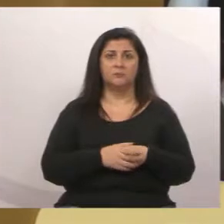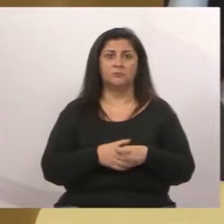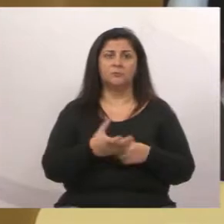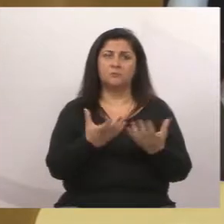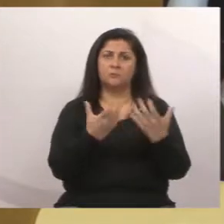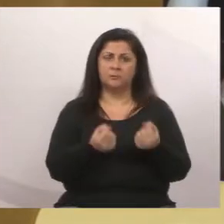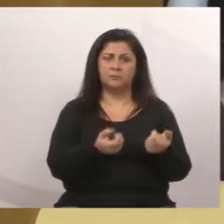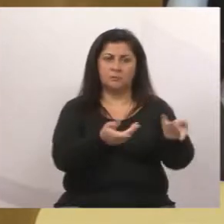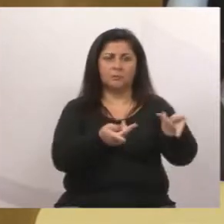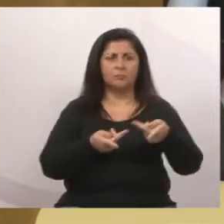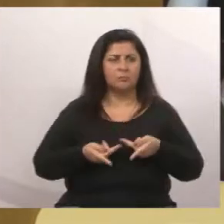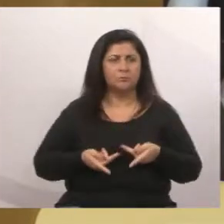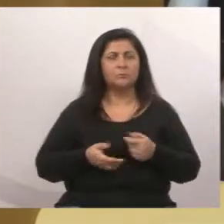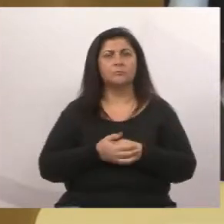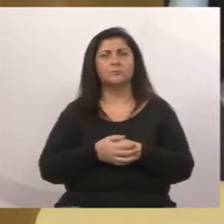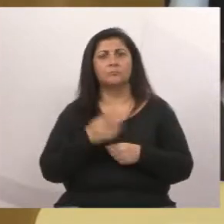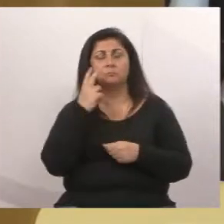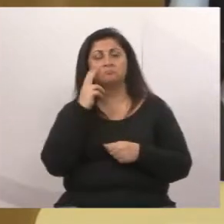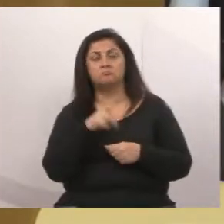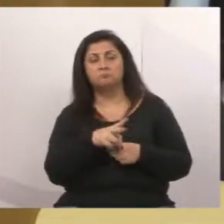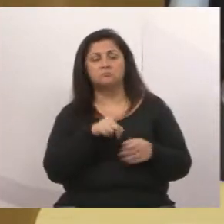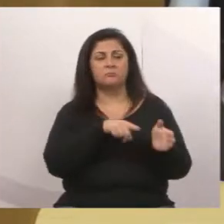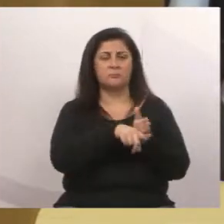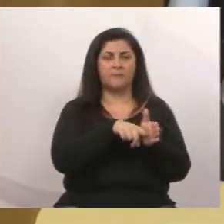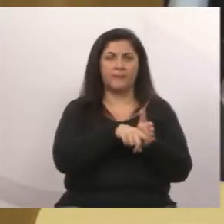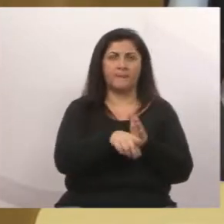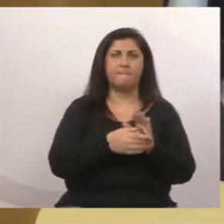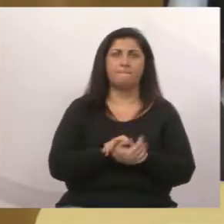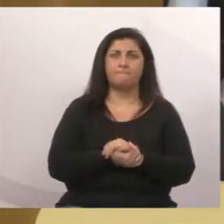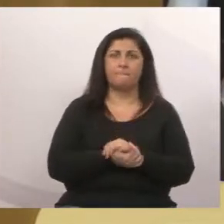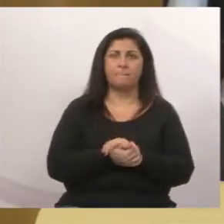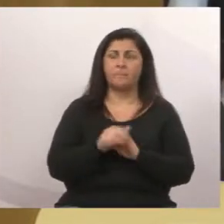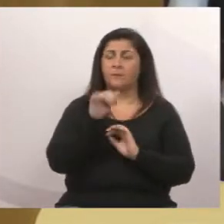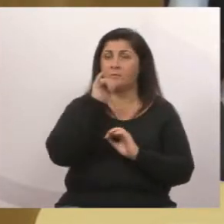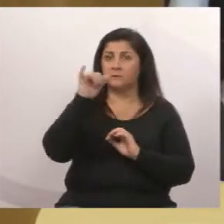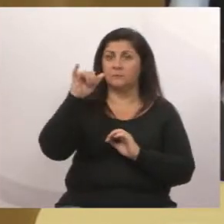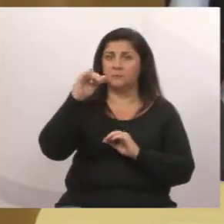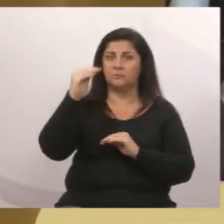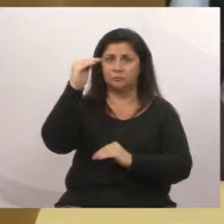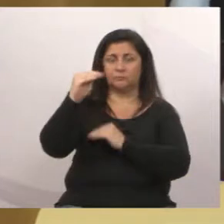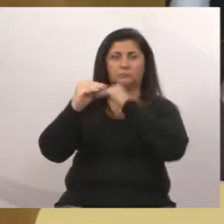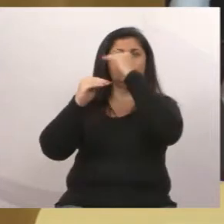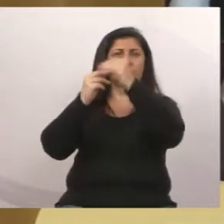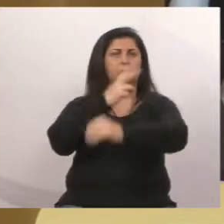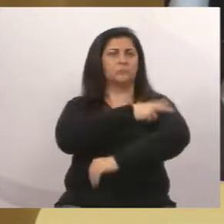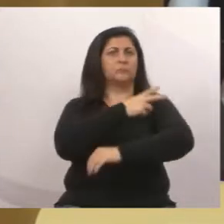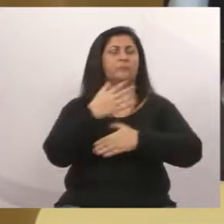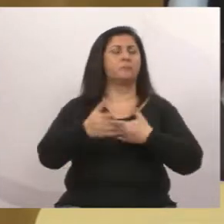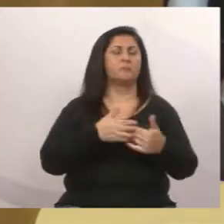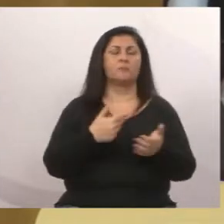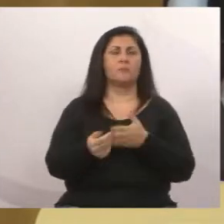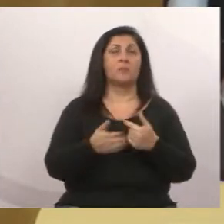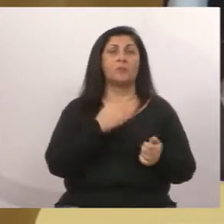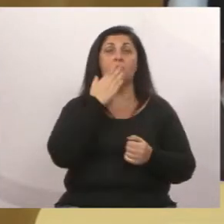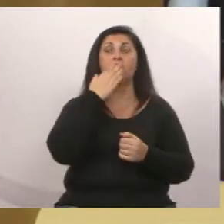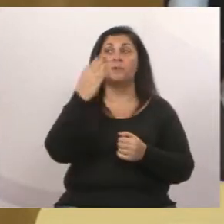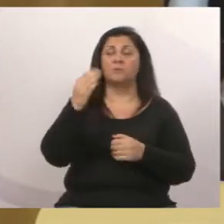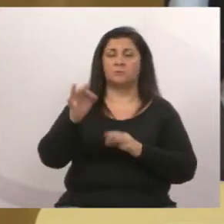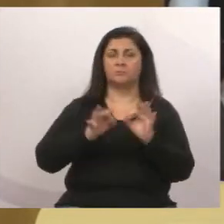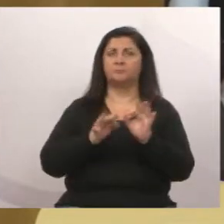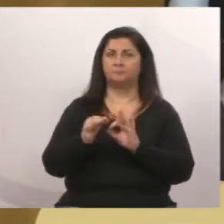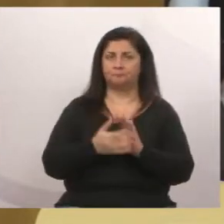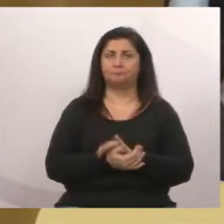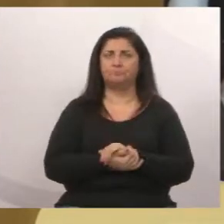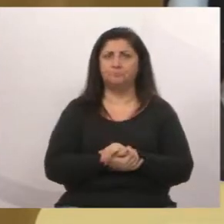consultas, diligenciar nos setores competentes, reportando aos superiores hierárquicos quaisquer solicitações formuladas